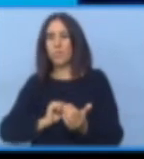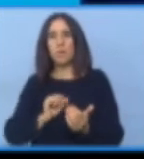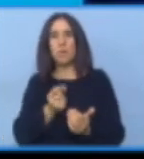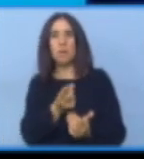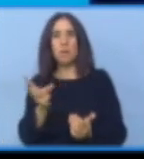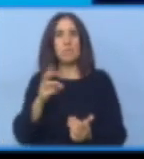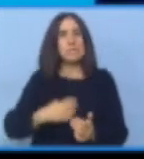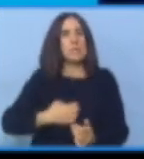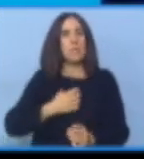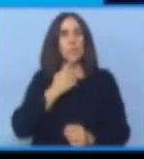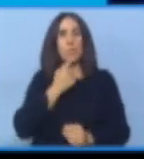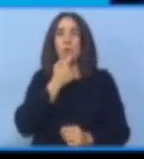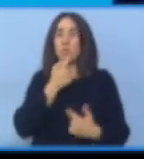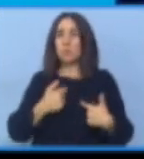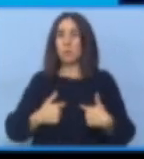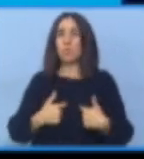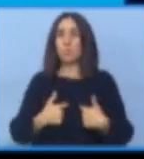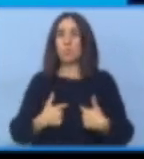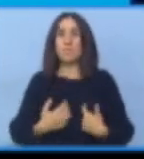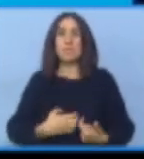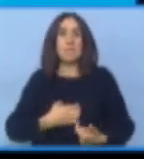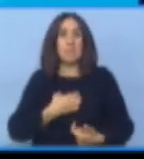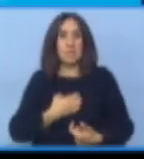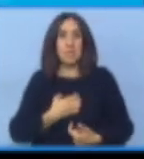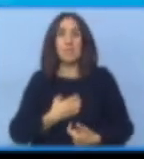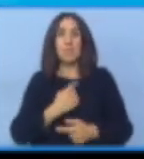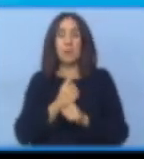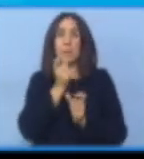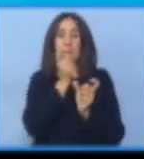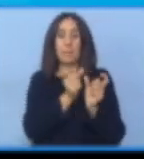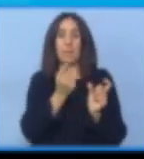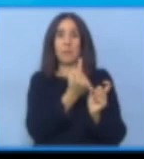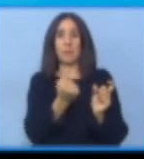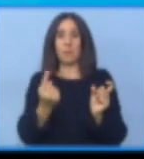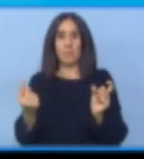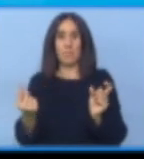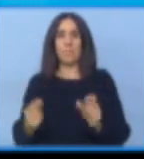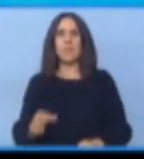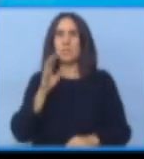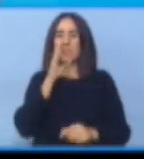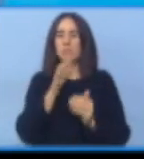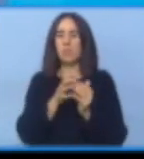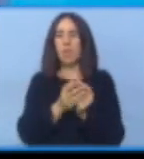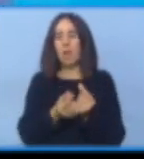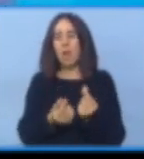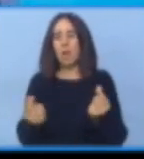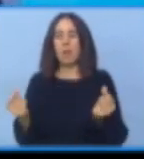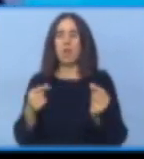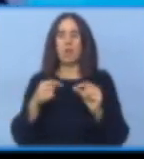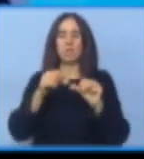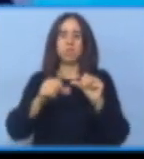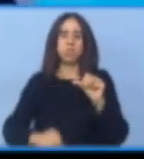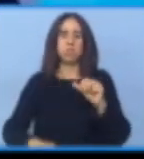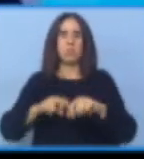sempre muito sentido, desde que eu tenha sentido em cada uma das palavras. Perder-me num credo, perder-me numa oração de